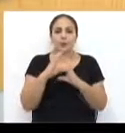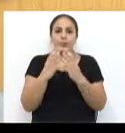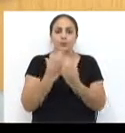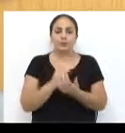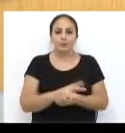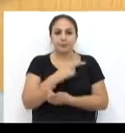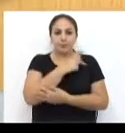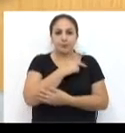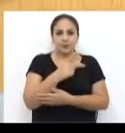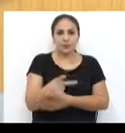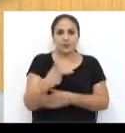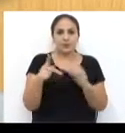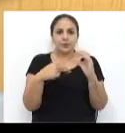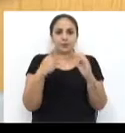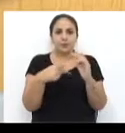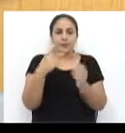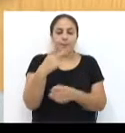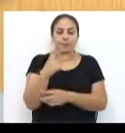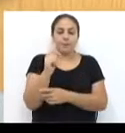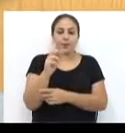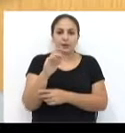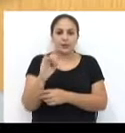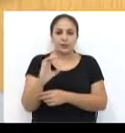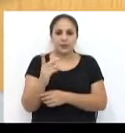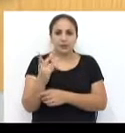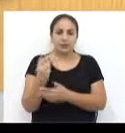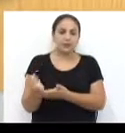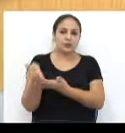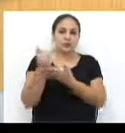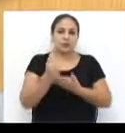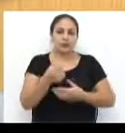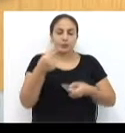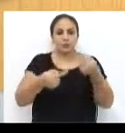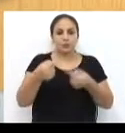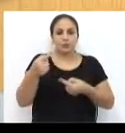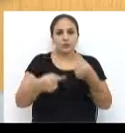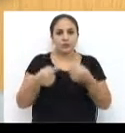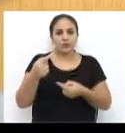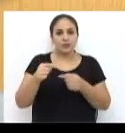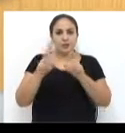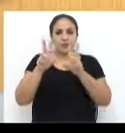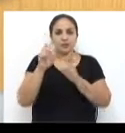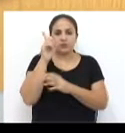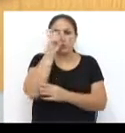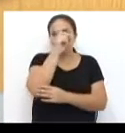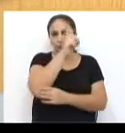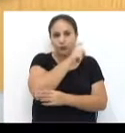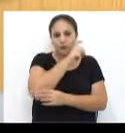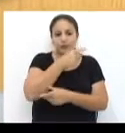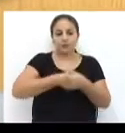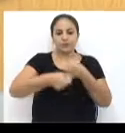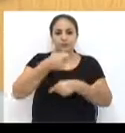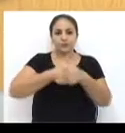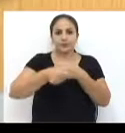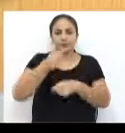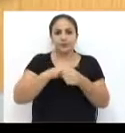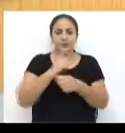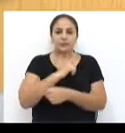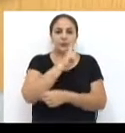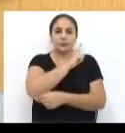Já o presidente do Legislativo, o vereador Patrick Cavalcante, trouxe para o debate do plenário as dificuldades